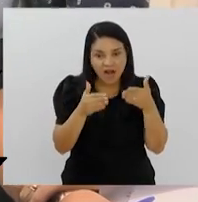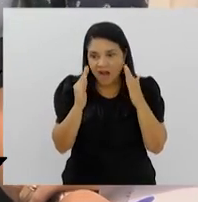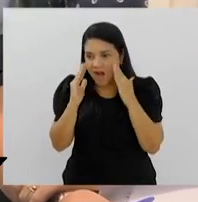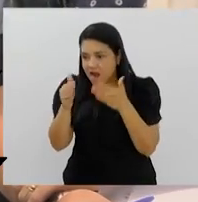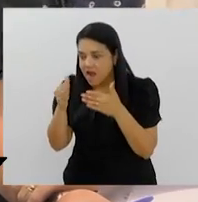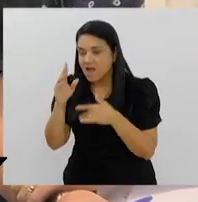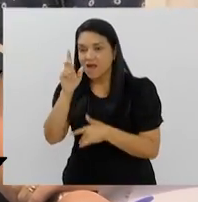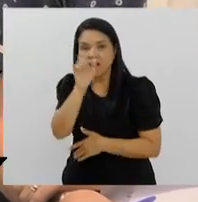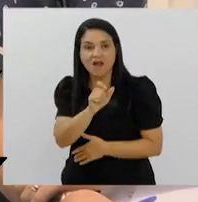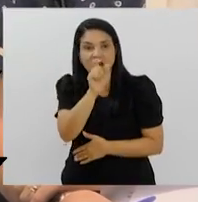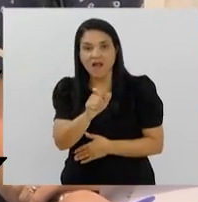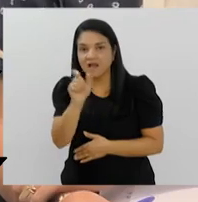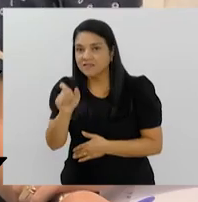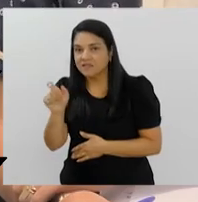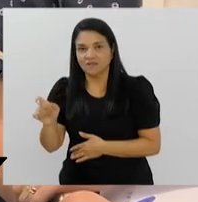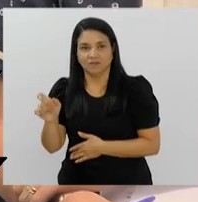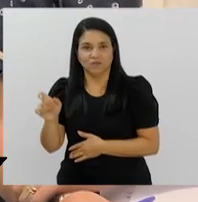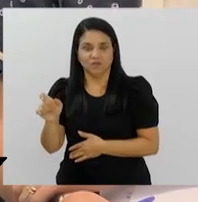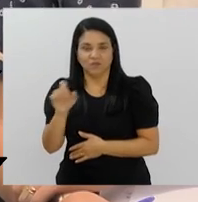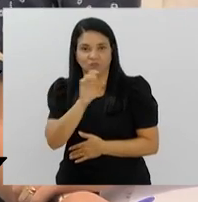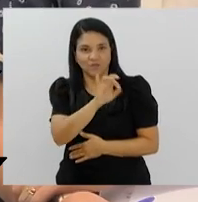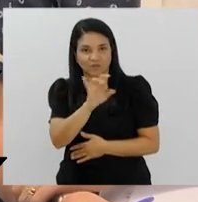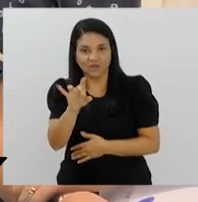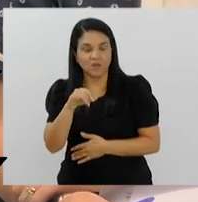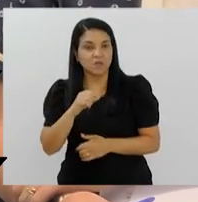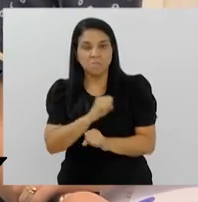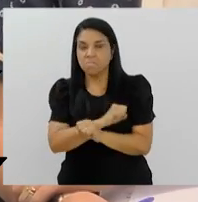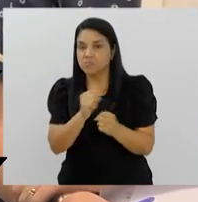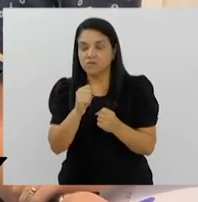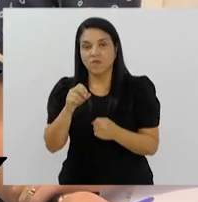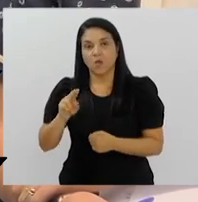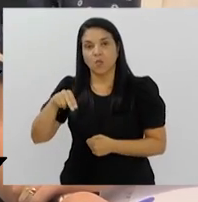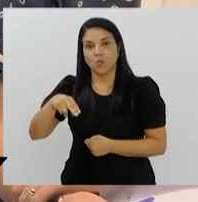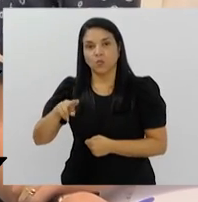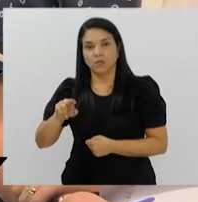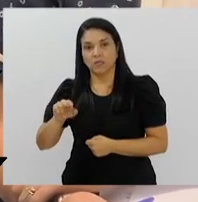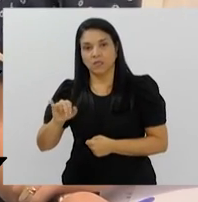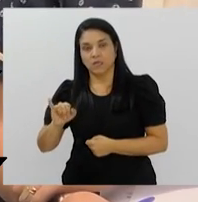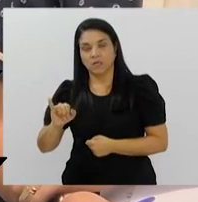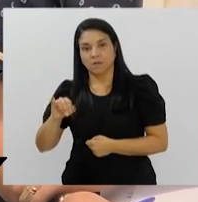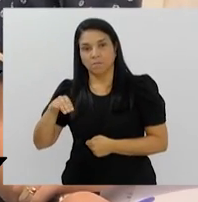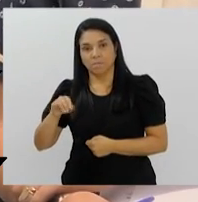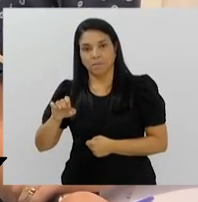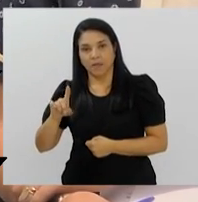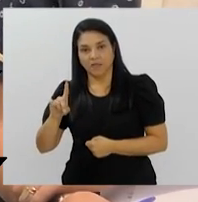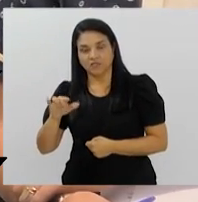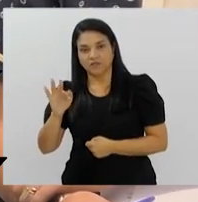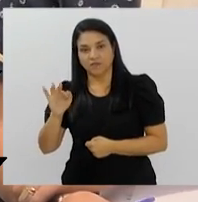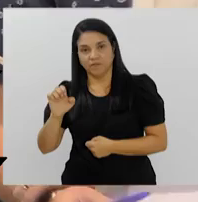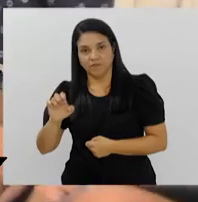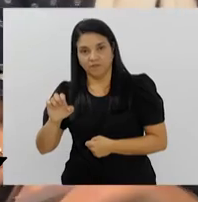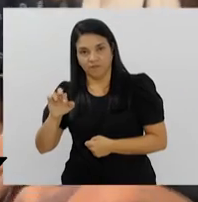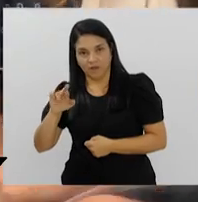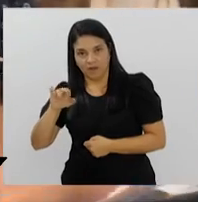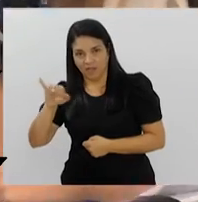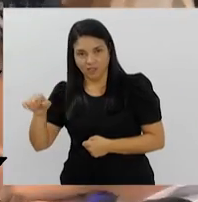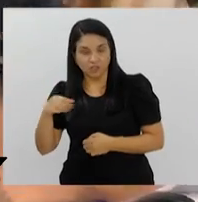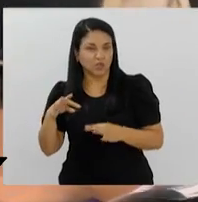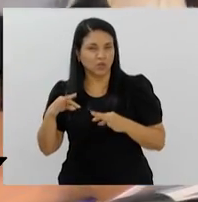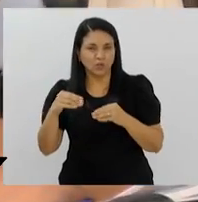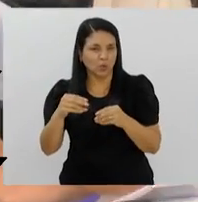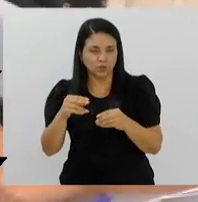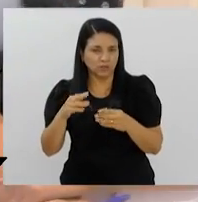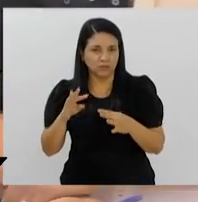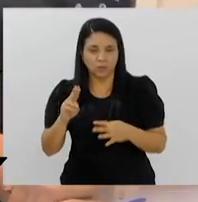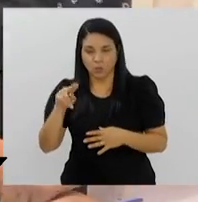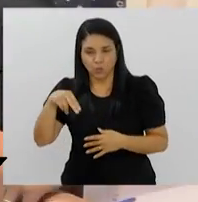aqui não dá mais para Unimed ferge Unimed unimeds todas elas e